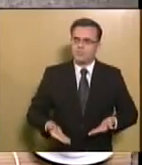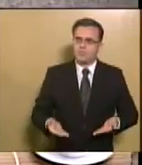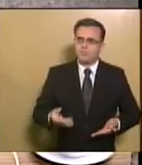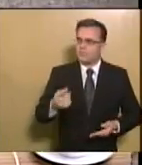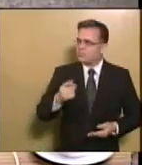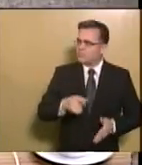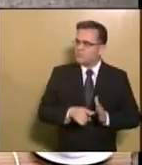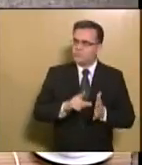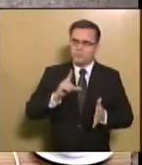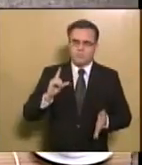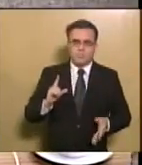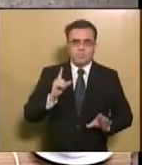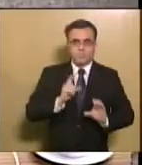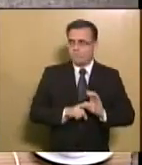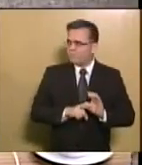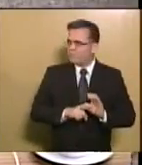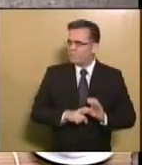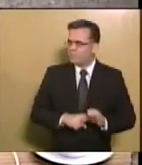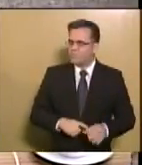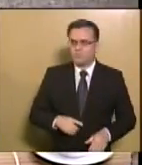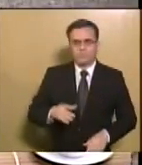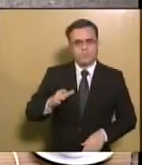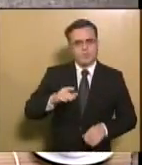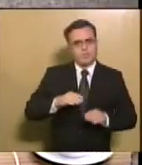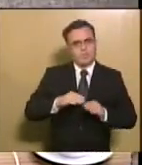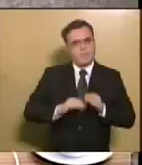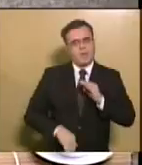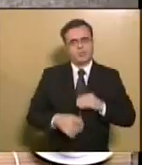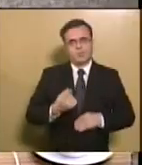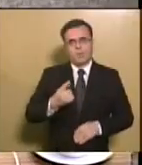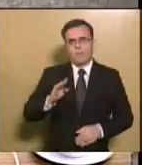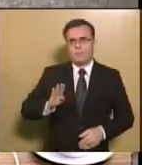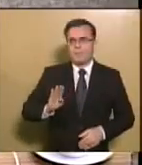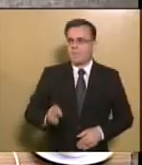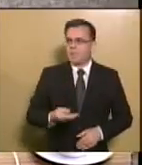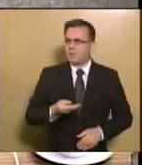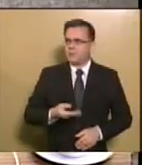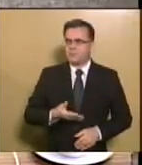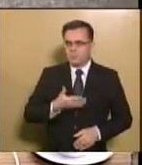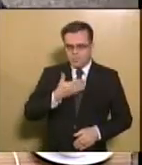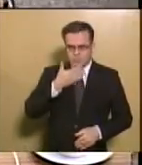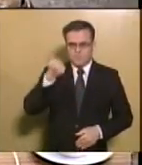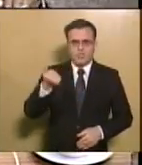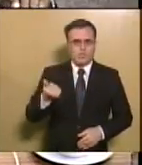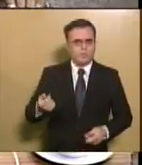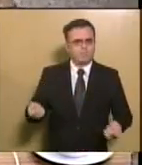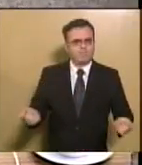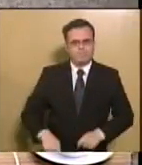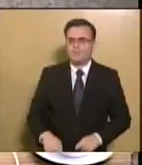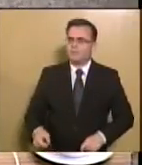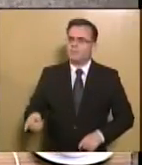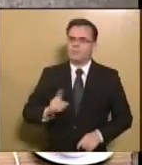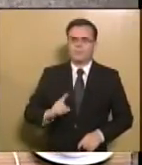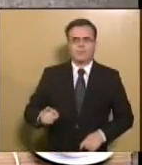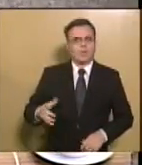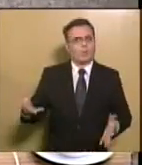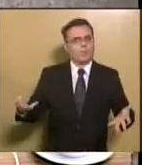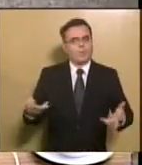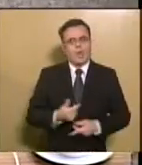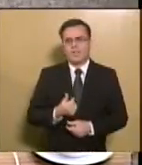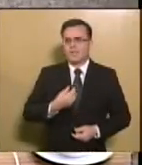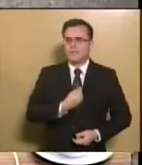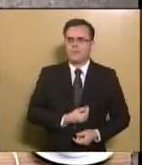um montante de dívida de menos de R$1 bilhão. Não melhorou em nada a qualidade de vida da